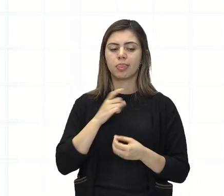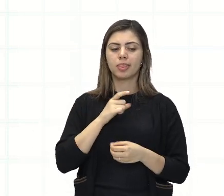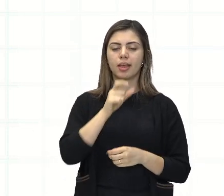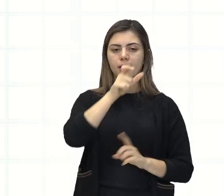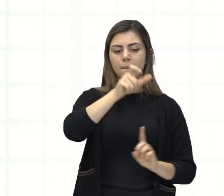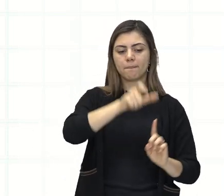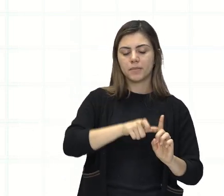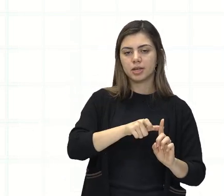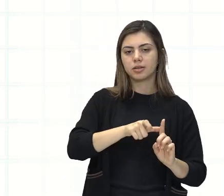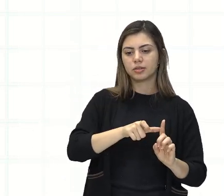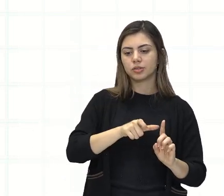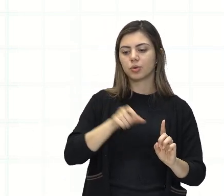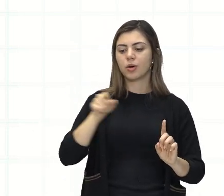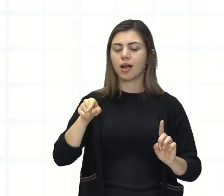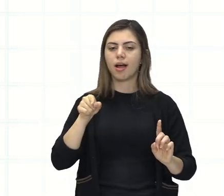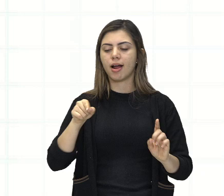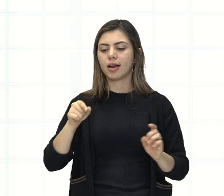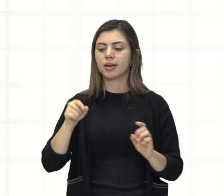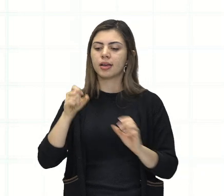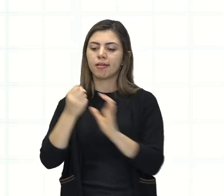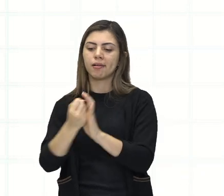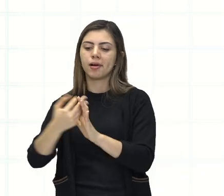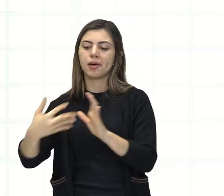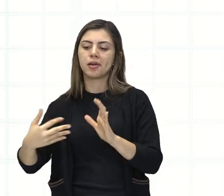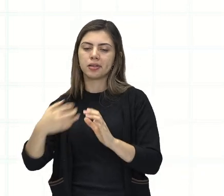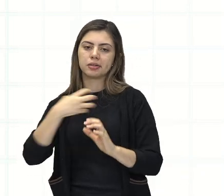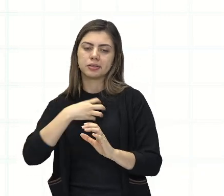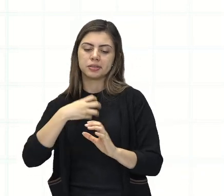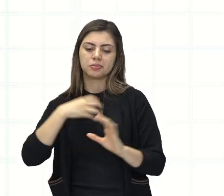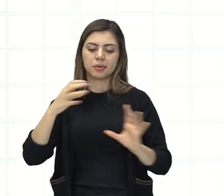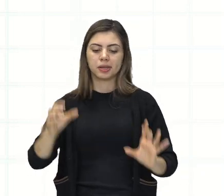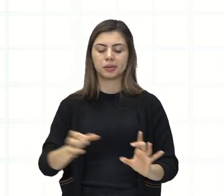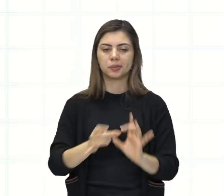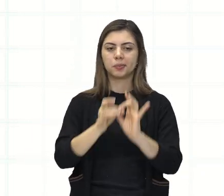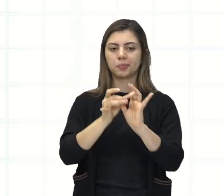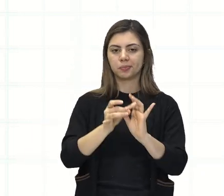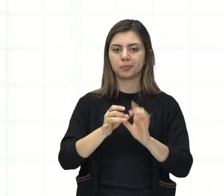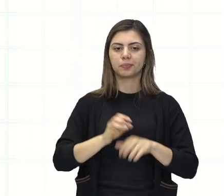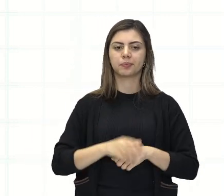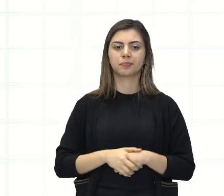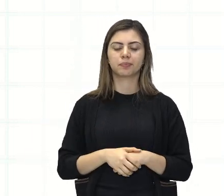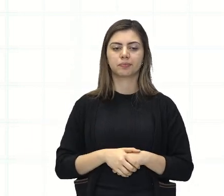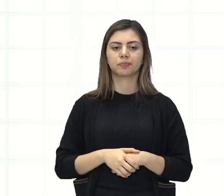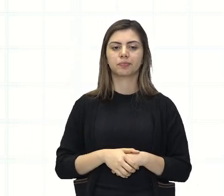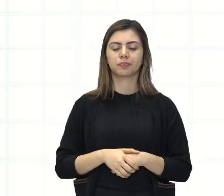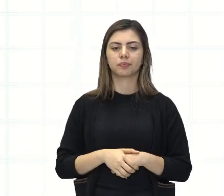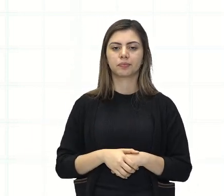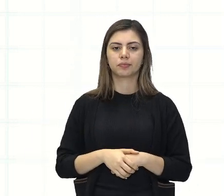sujeito ao seu estado ou característica.